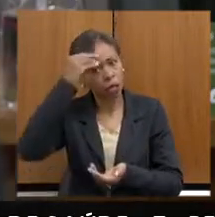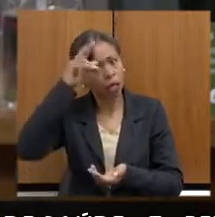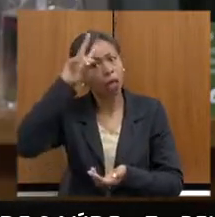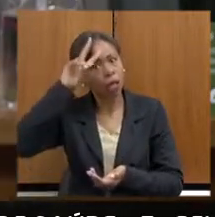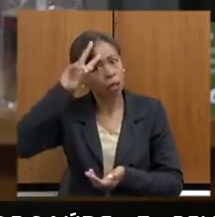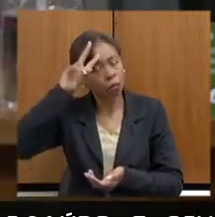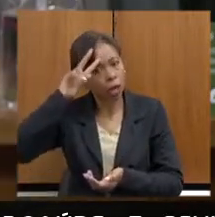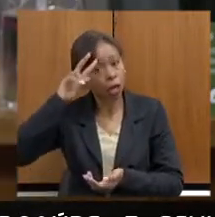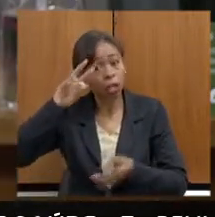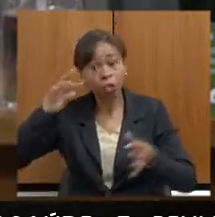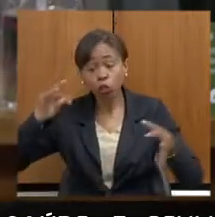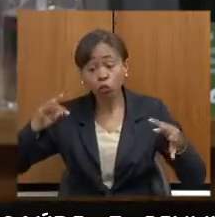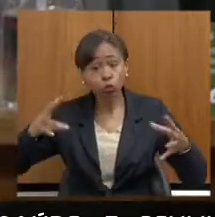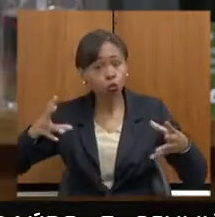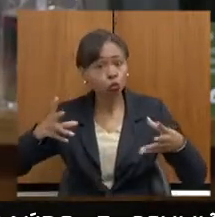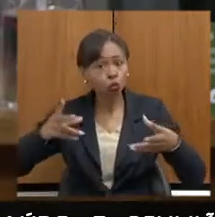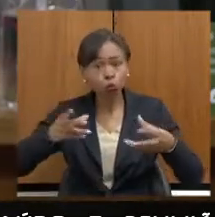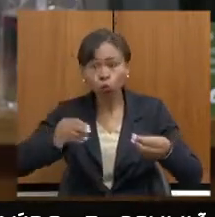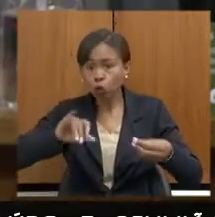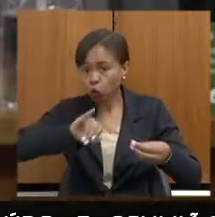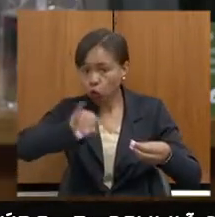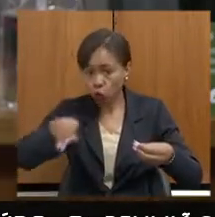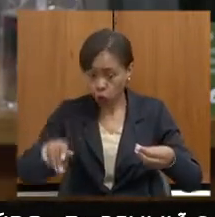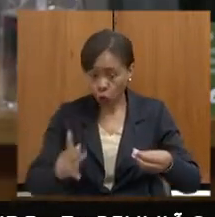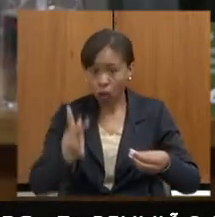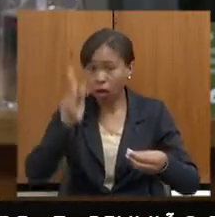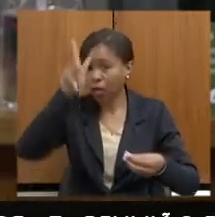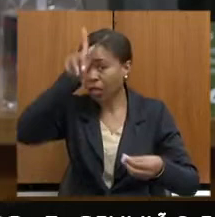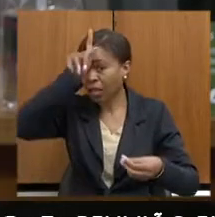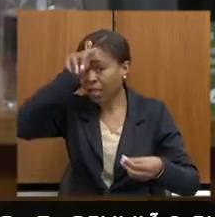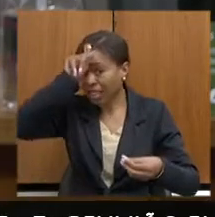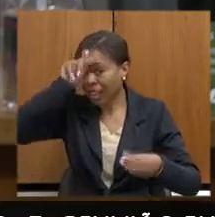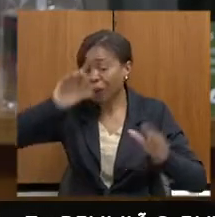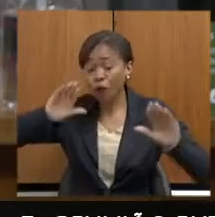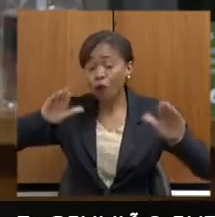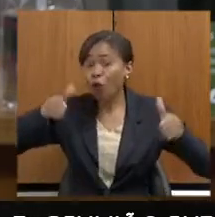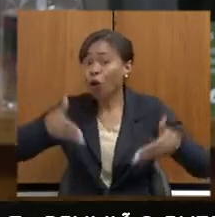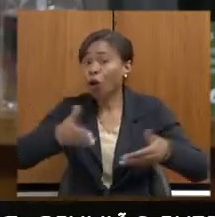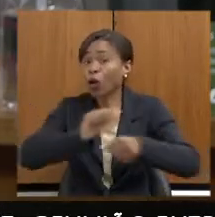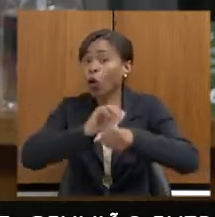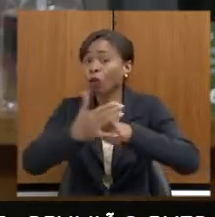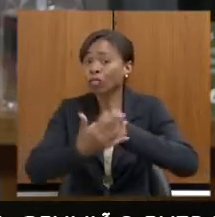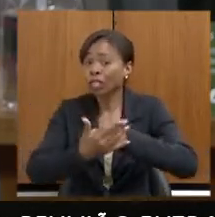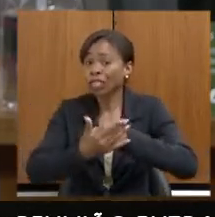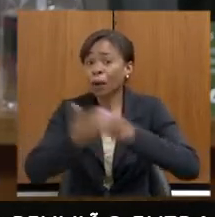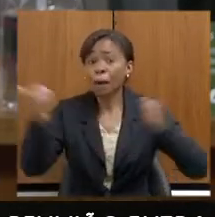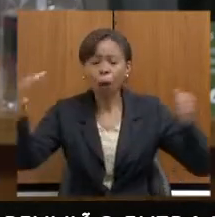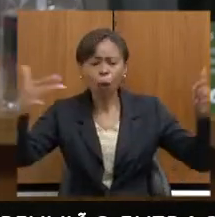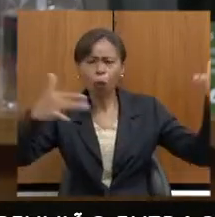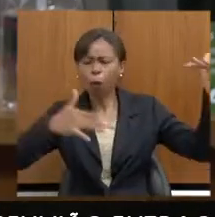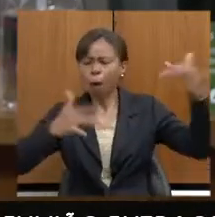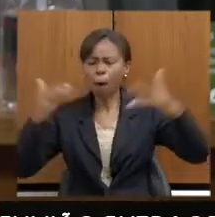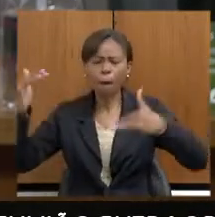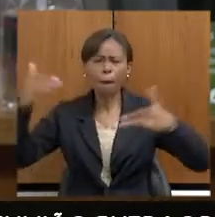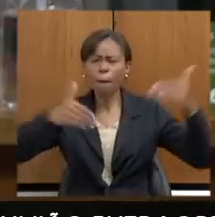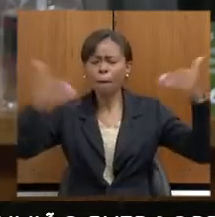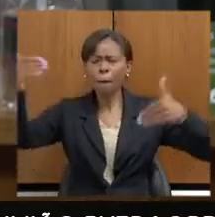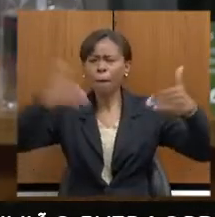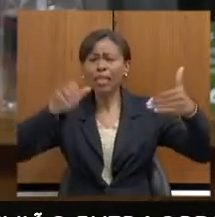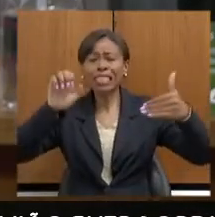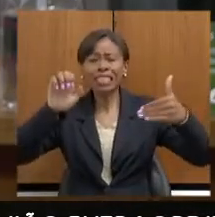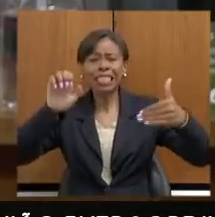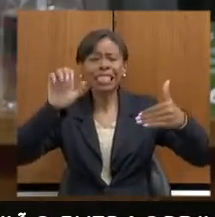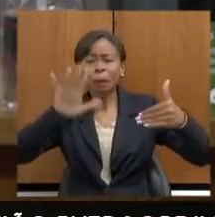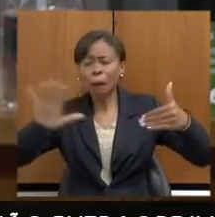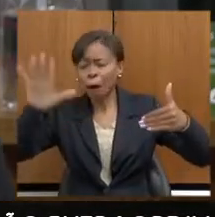inteiro foi para convite atender a gente do Estado inteiro só que no momento que a gente vai passando a convide